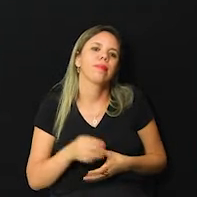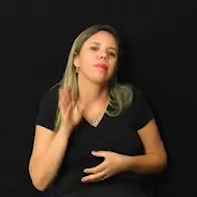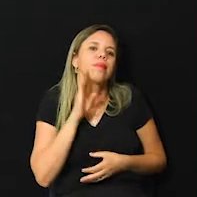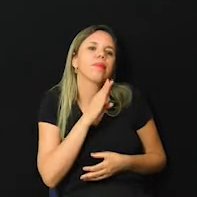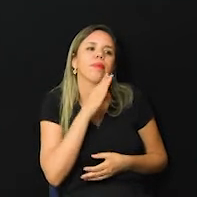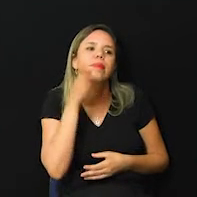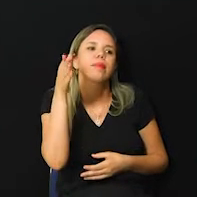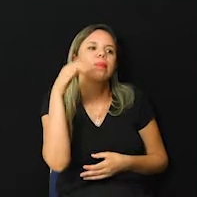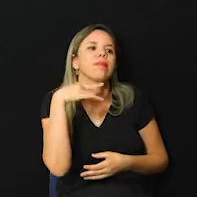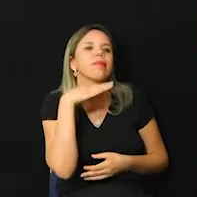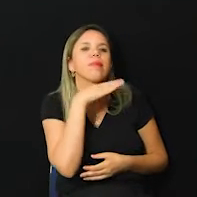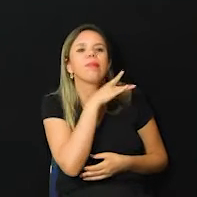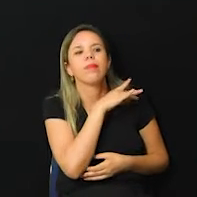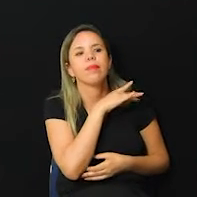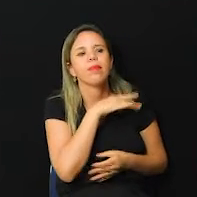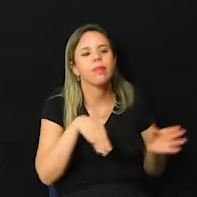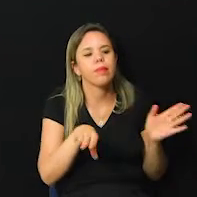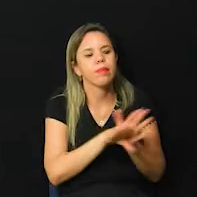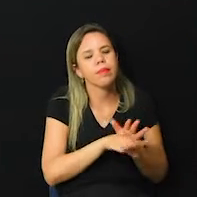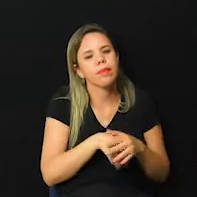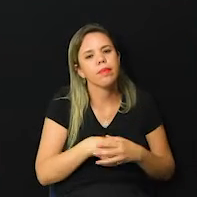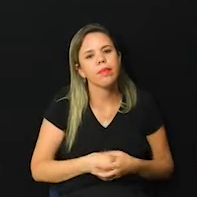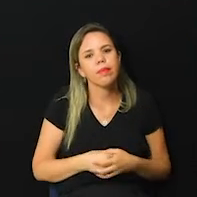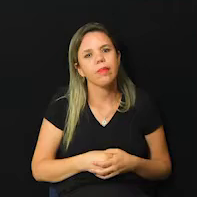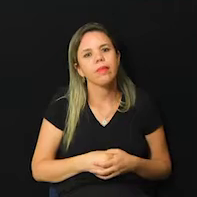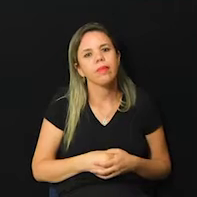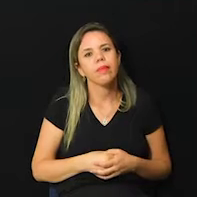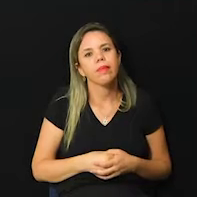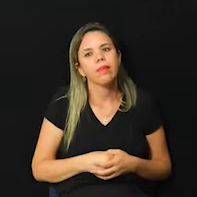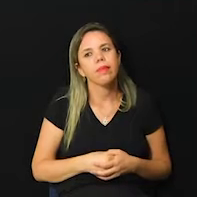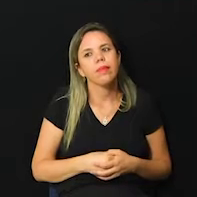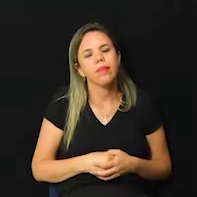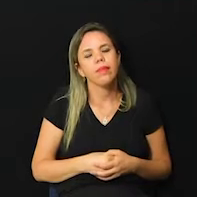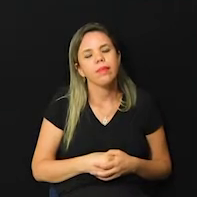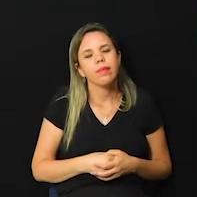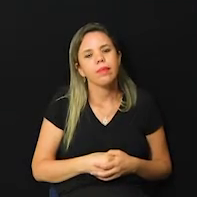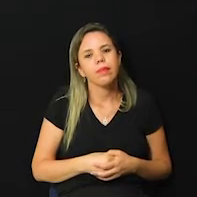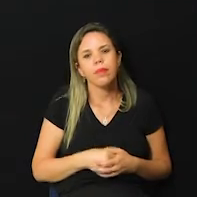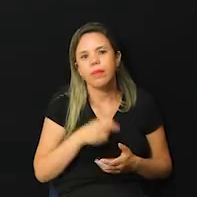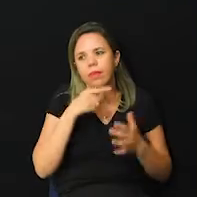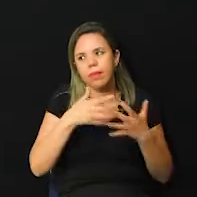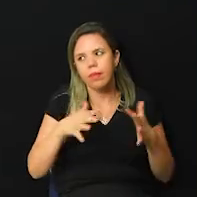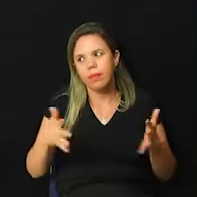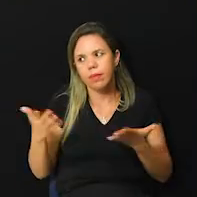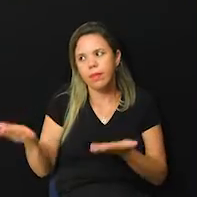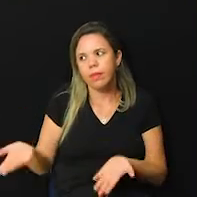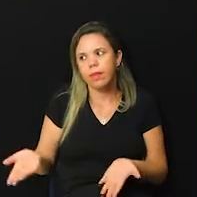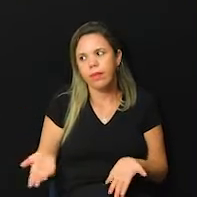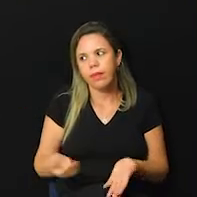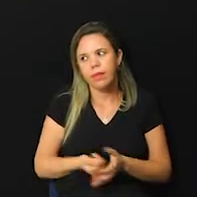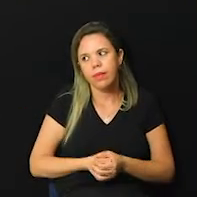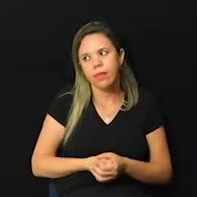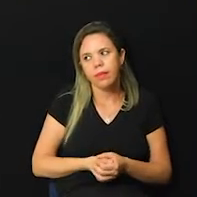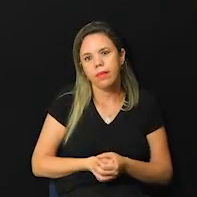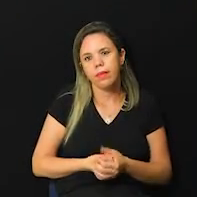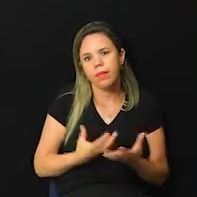trabalho aqui no verão que está chegando a gente ajuda para piscinas naturais